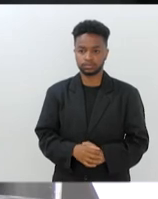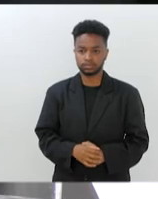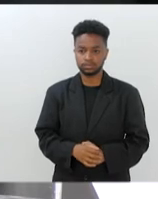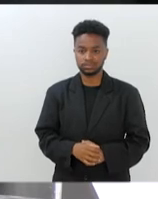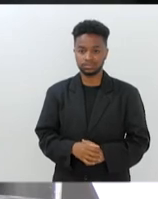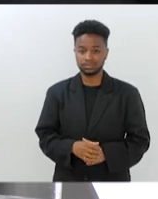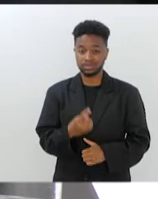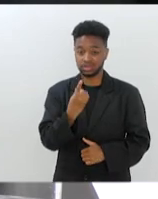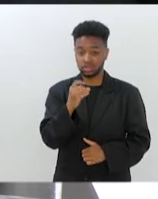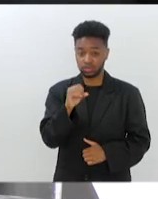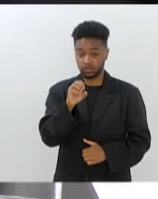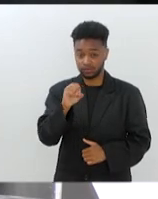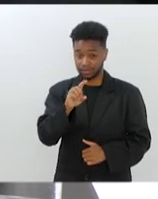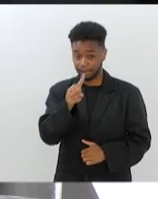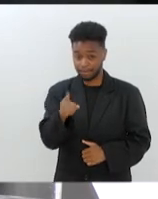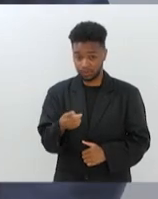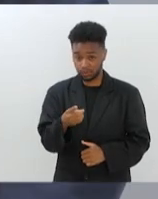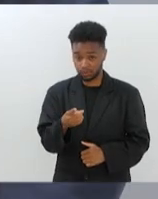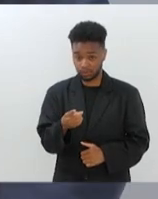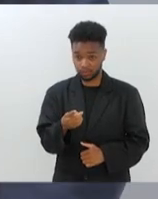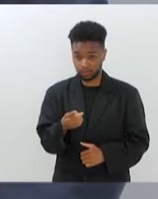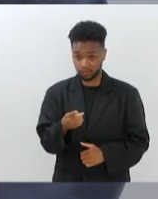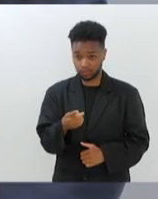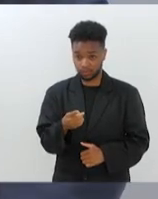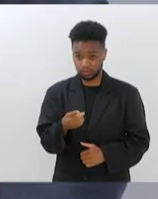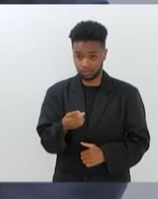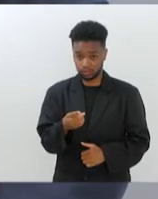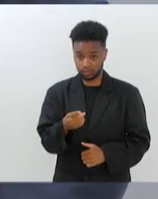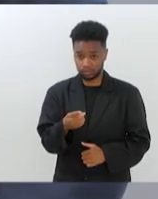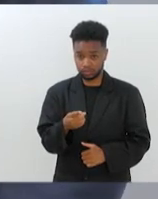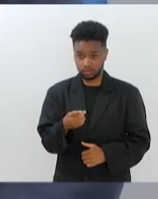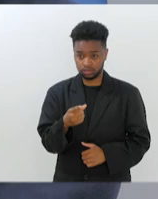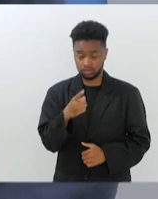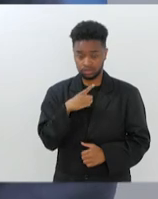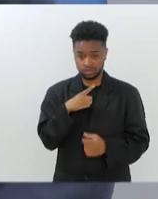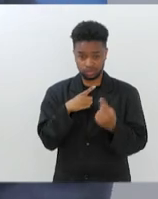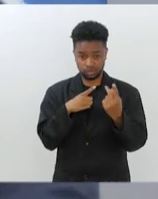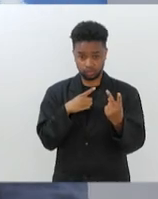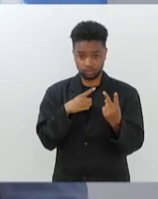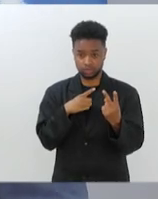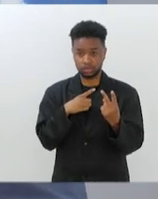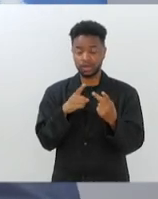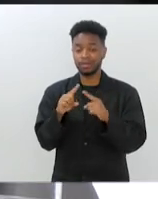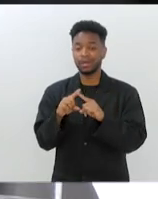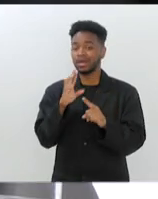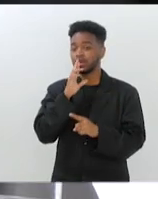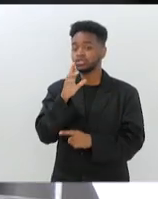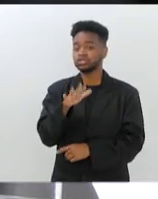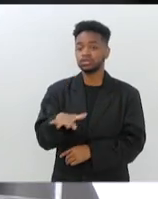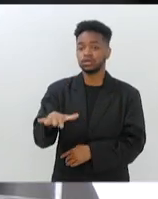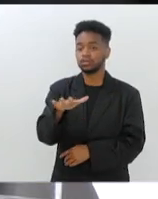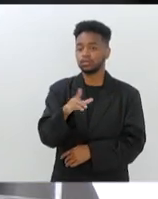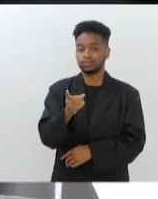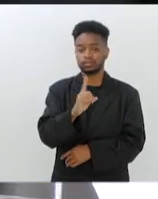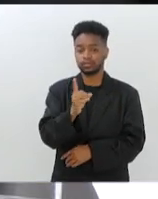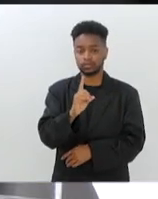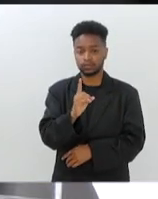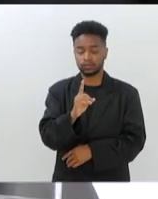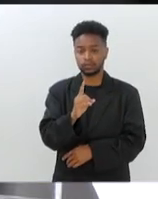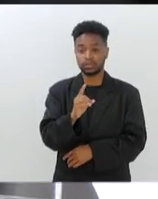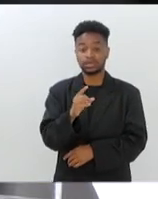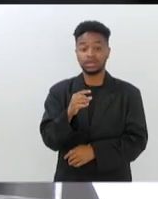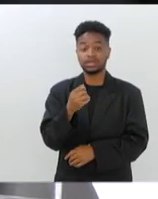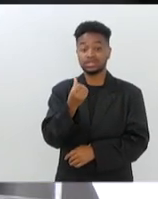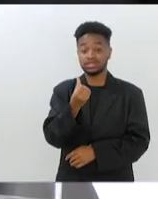190.000 não dá pra senhora achar mas eram dois mas for muito genérica aa aa a não olha só